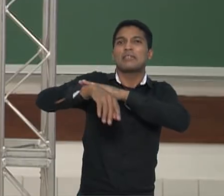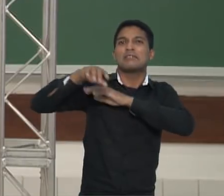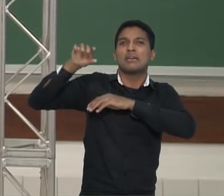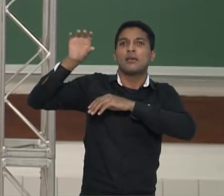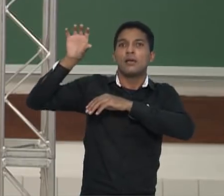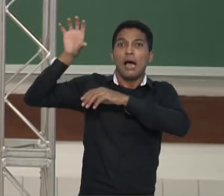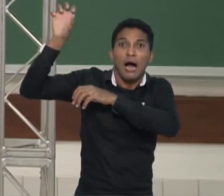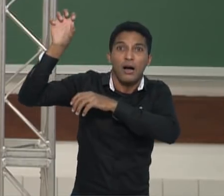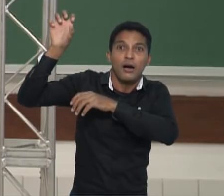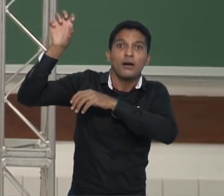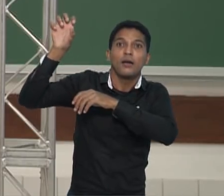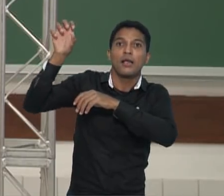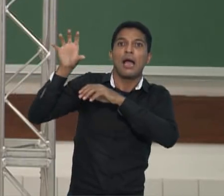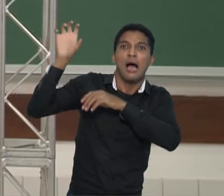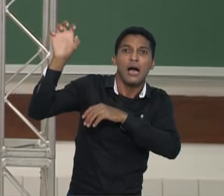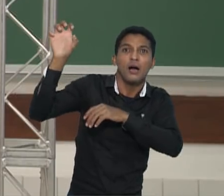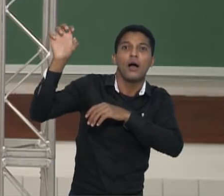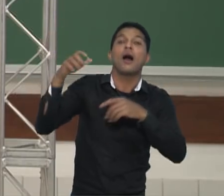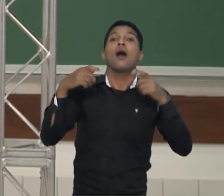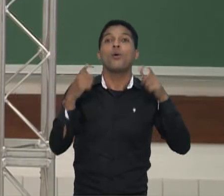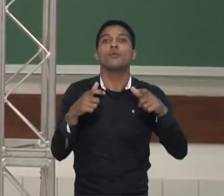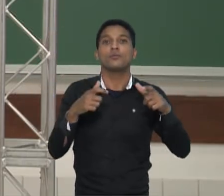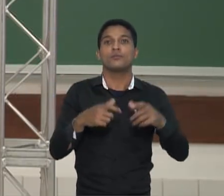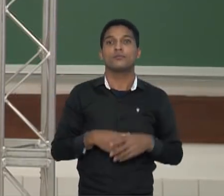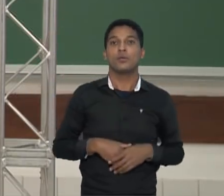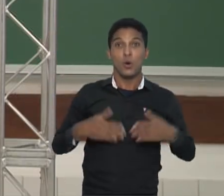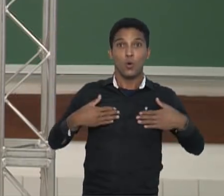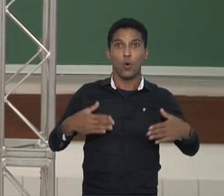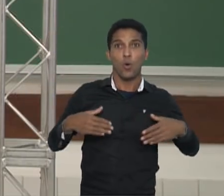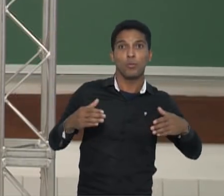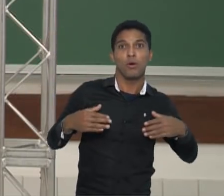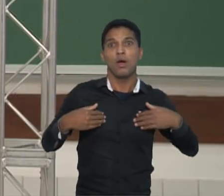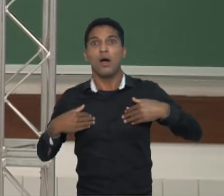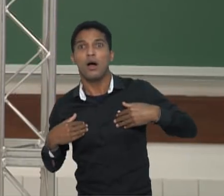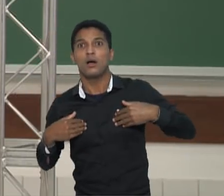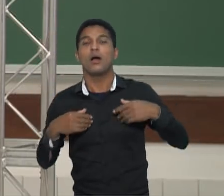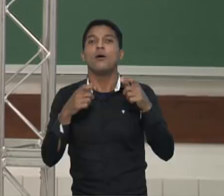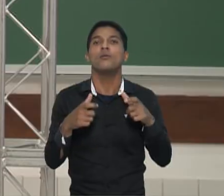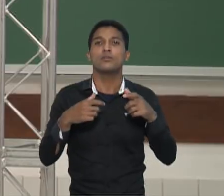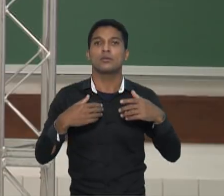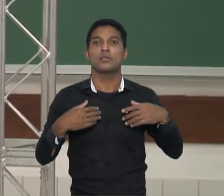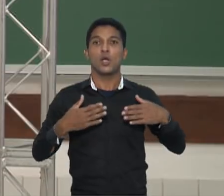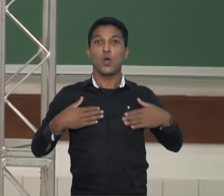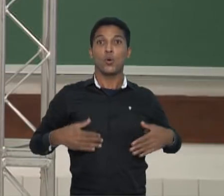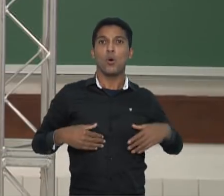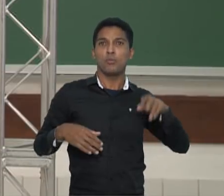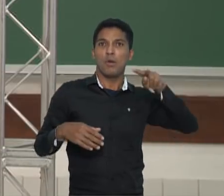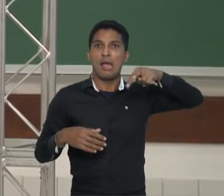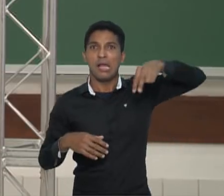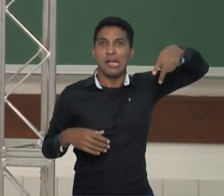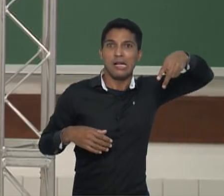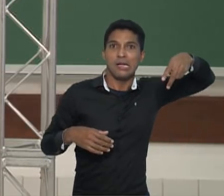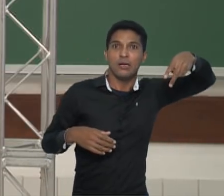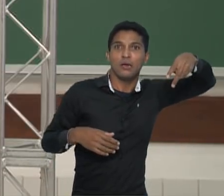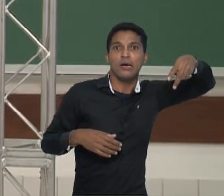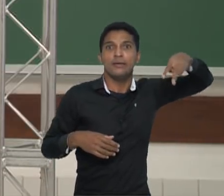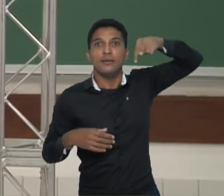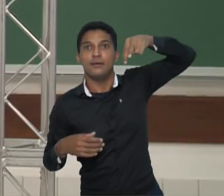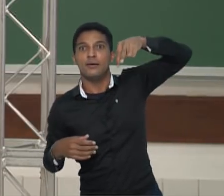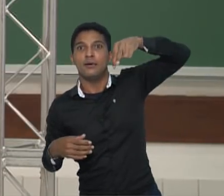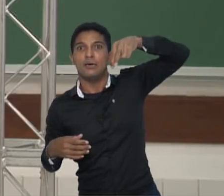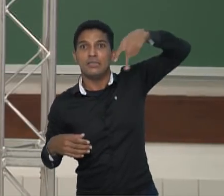aonde que eu vou, como que eu vou conduzir o meu corpo. Então, nesse processo, eu